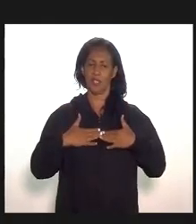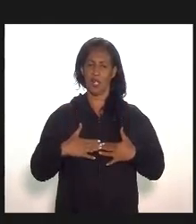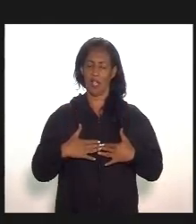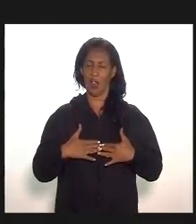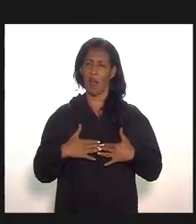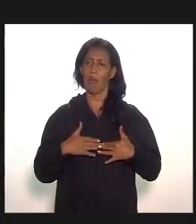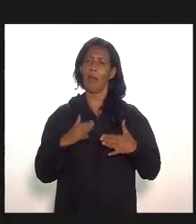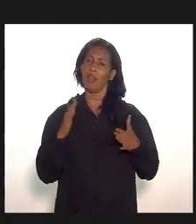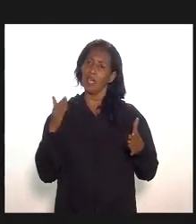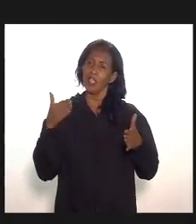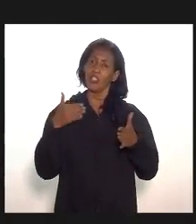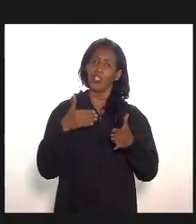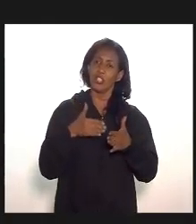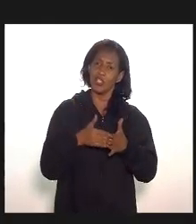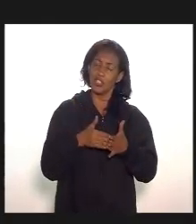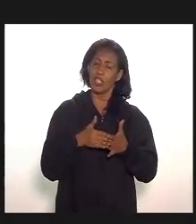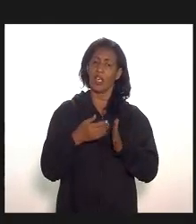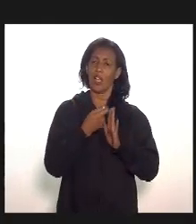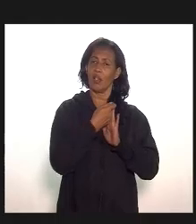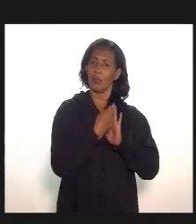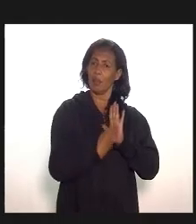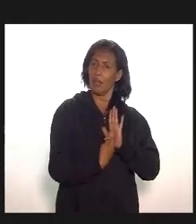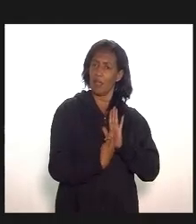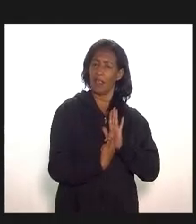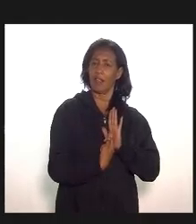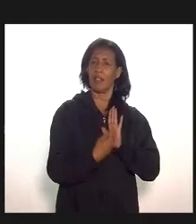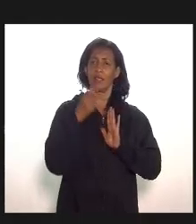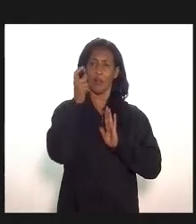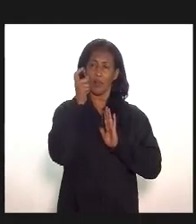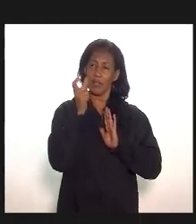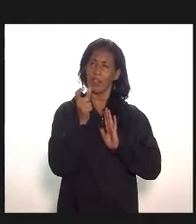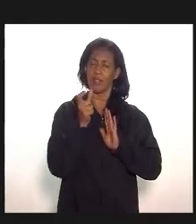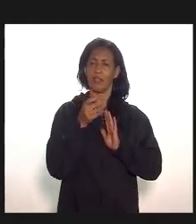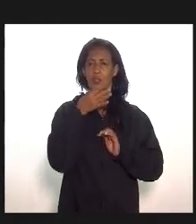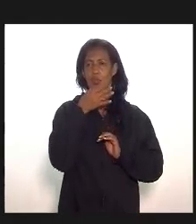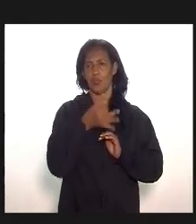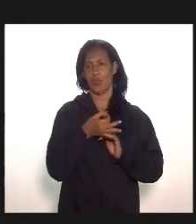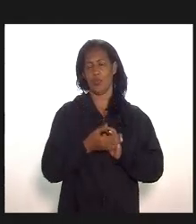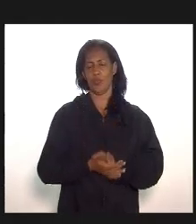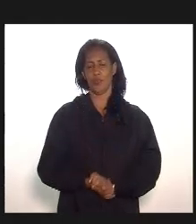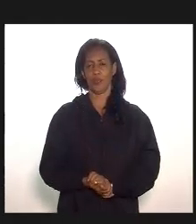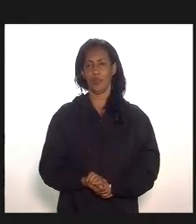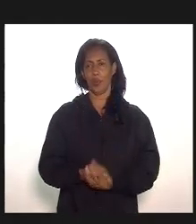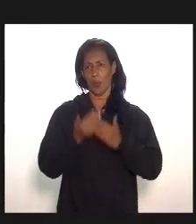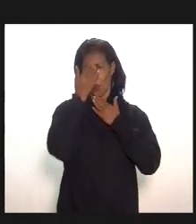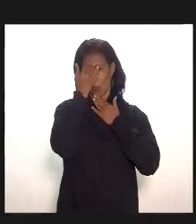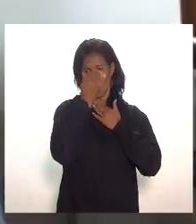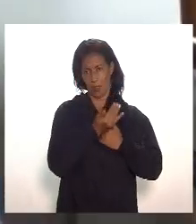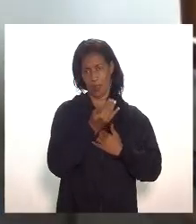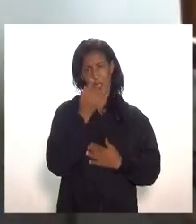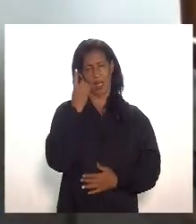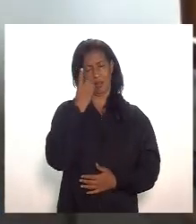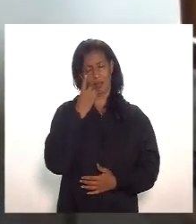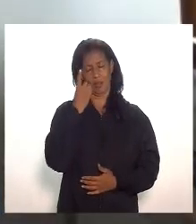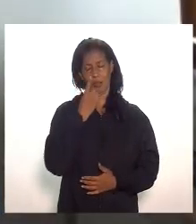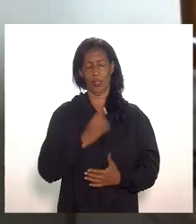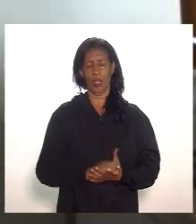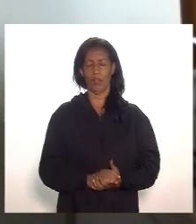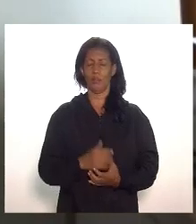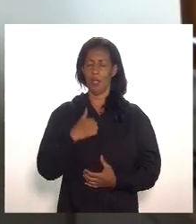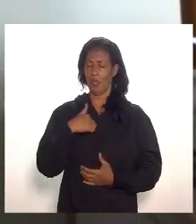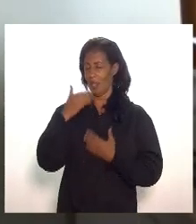pode até chegar numa redação talvez interessante de consenso. Obrigado, deputado. Eu agradeço a parte